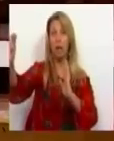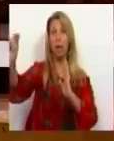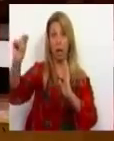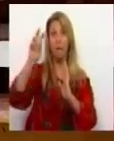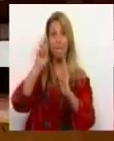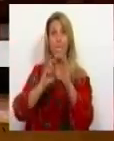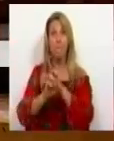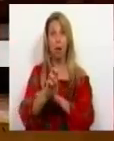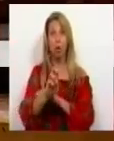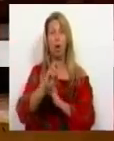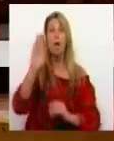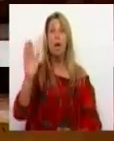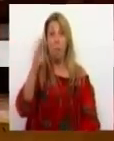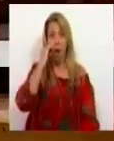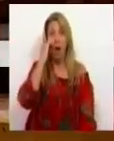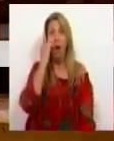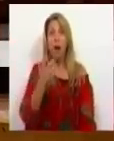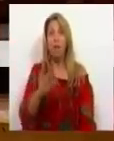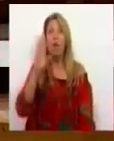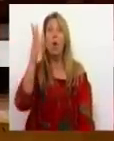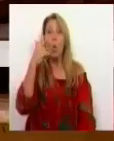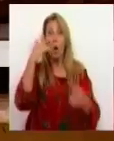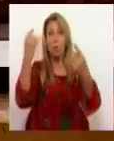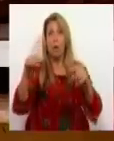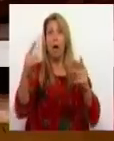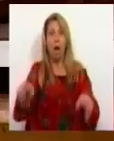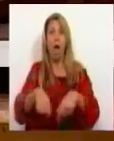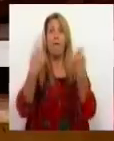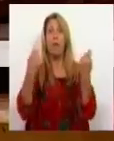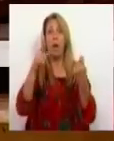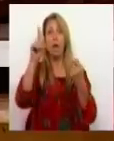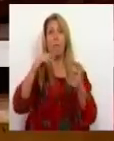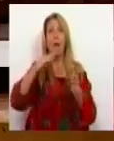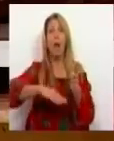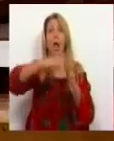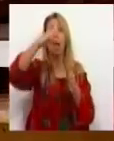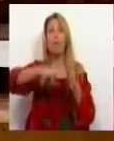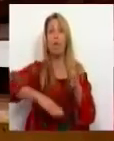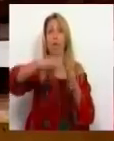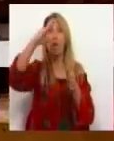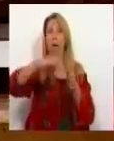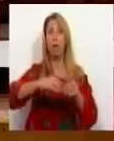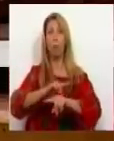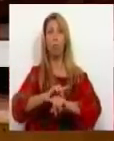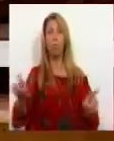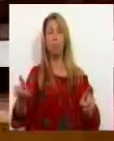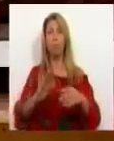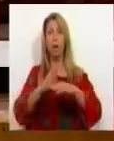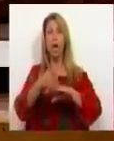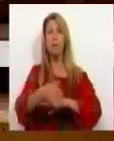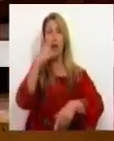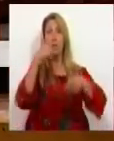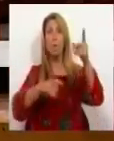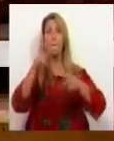de metro, especialmente gravosas quando se conjugam com avarias nos elevadores que impedem o acesso a cidadãos